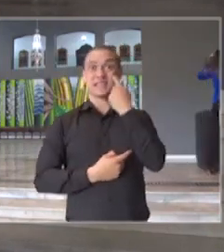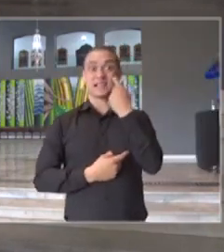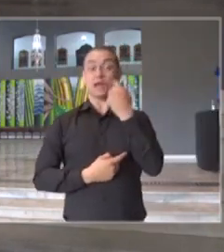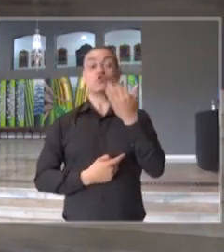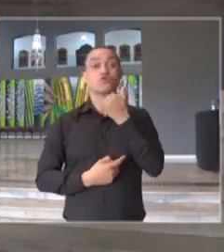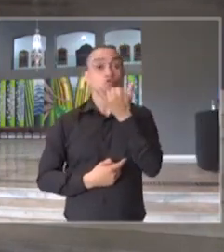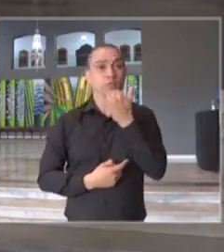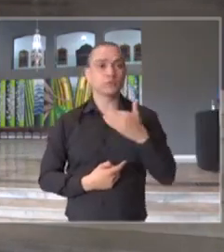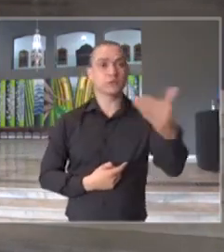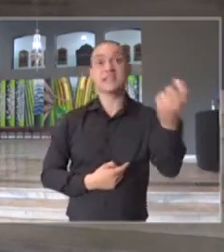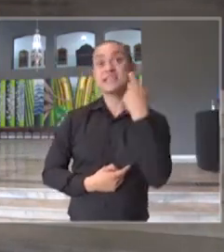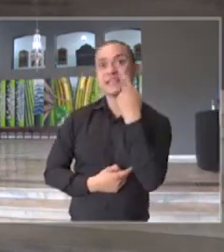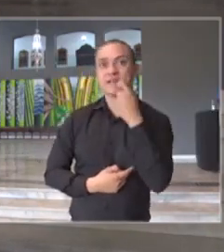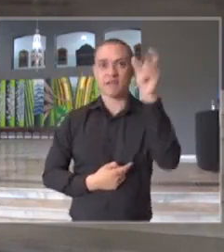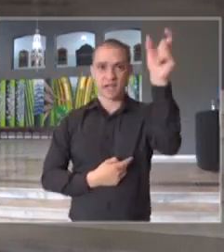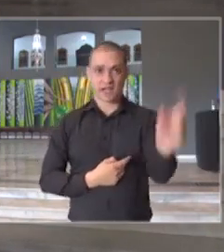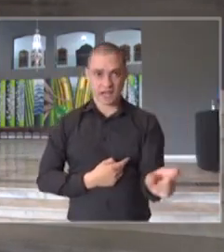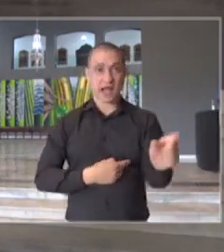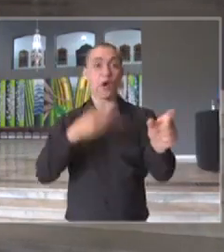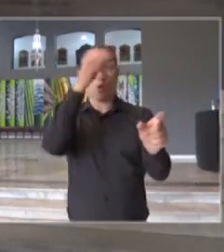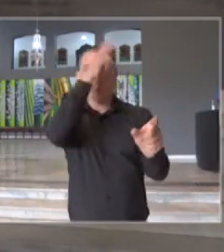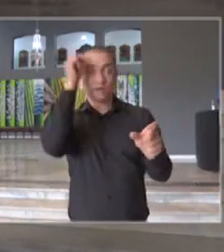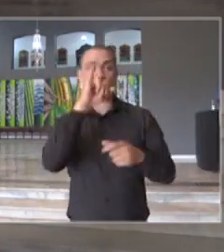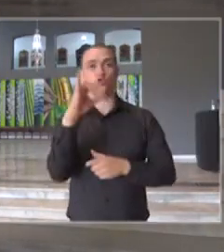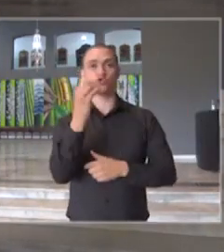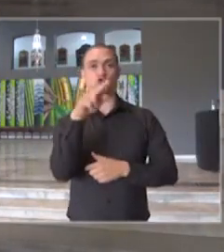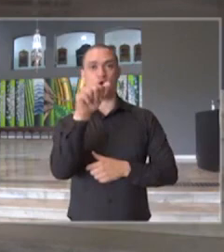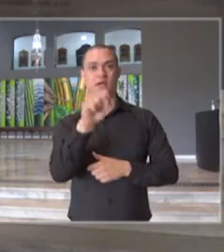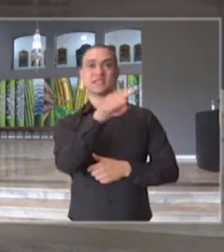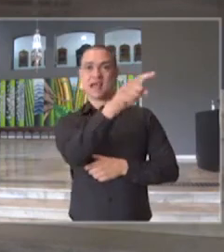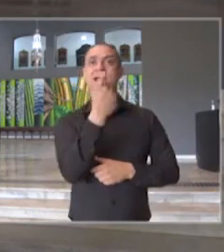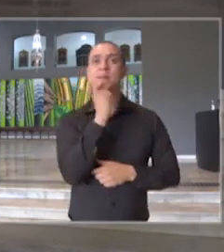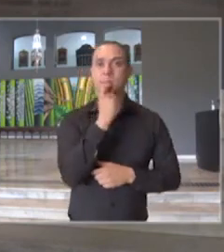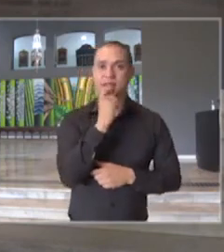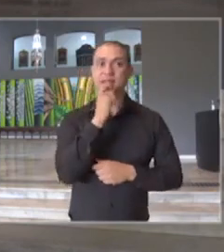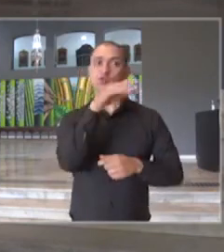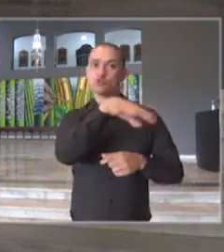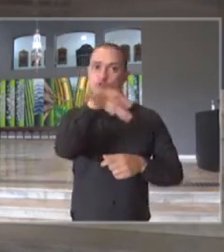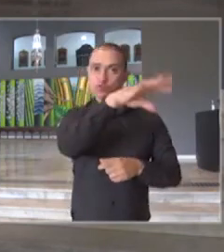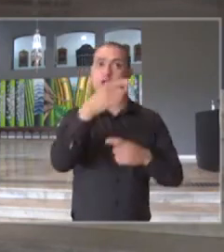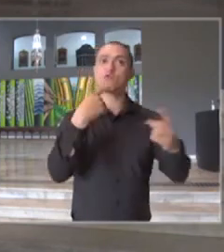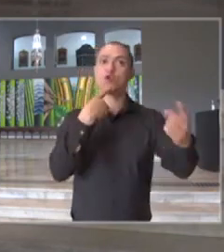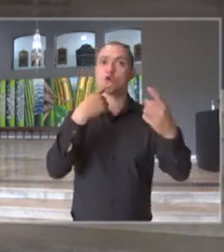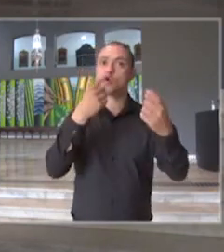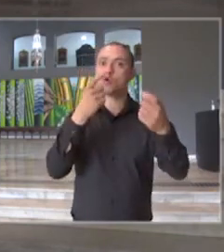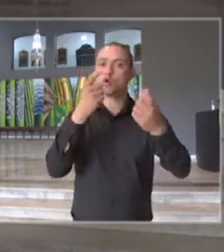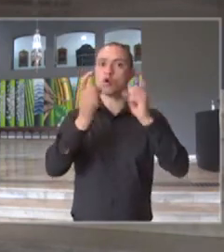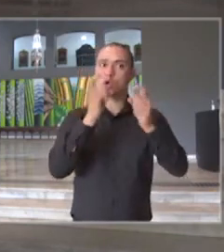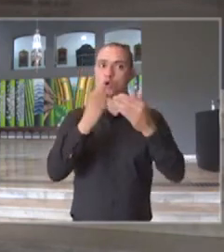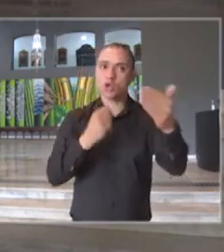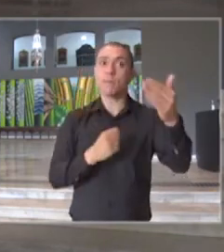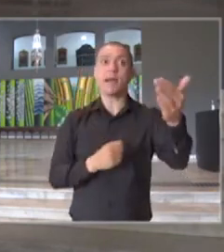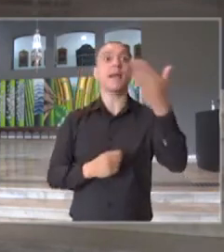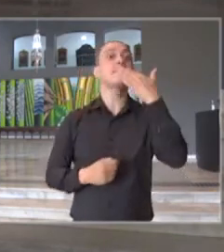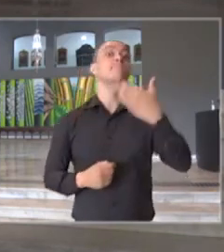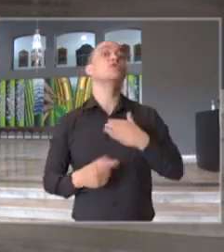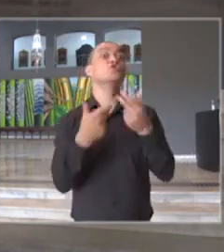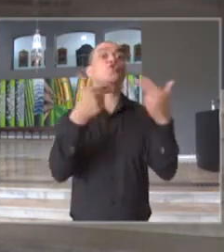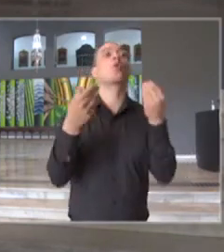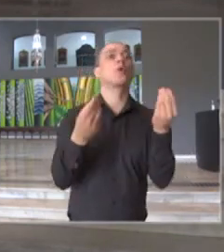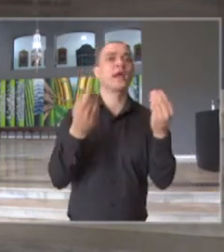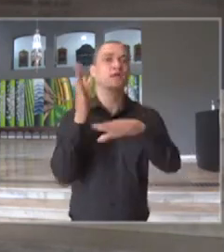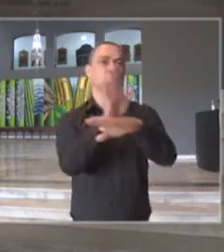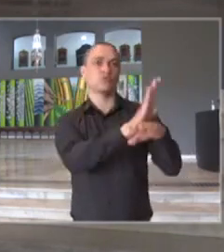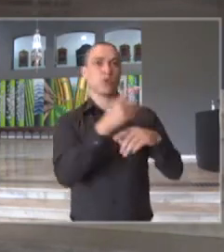com o prefeito da cidade de Campinas, Jonas Donizete, e toda a região administrativa para receber o pleito deles em termos de